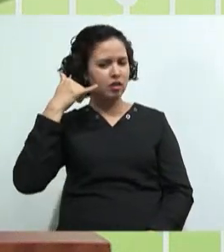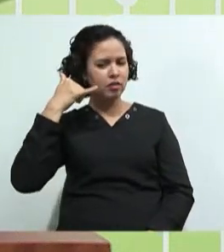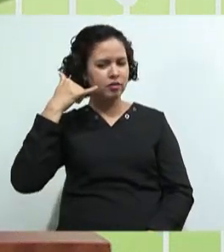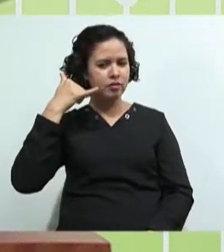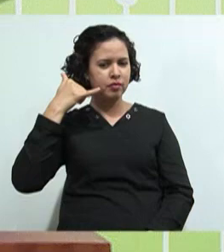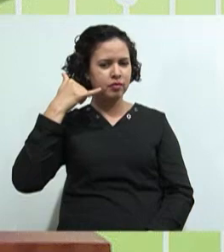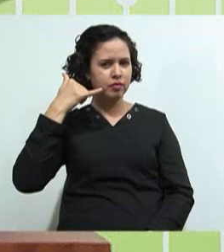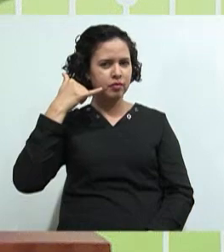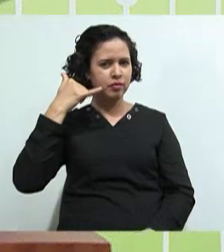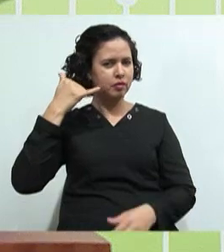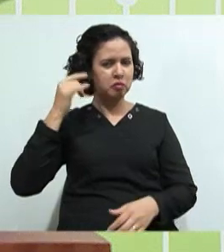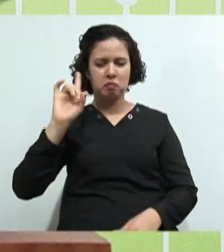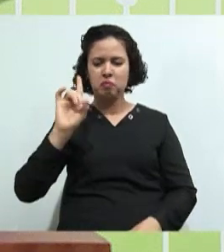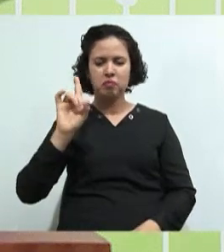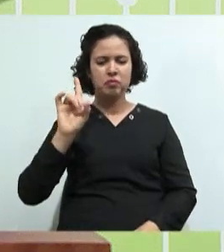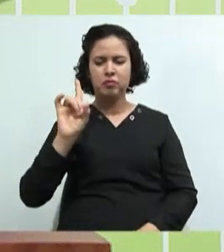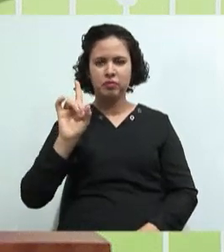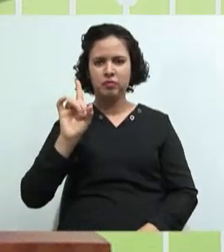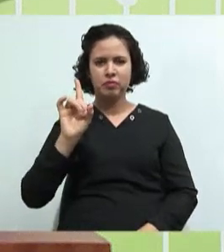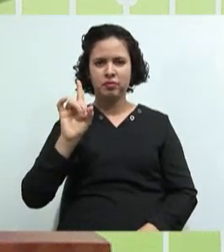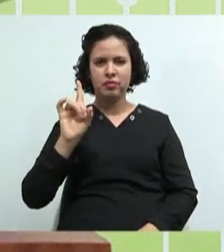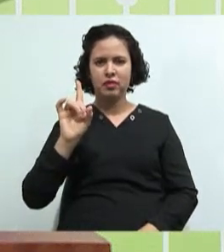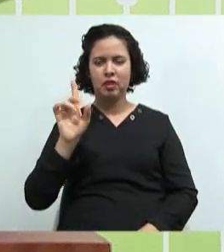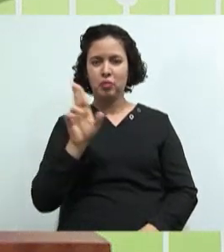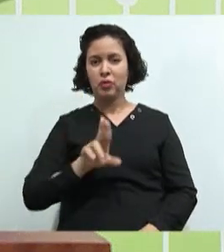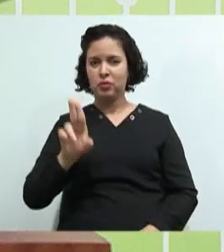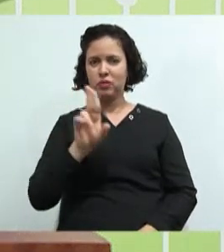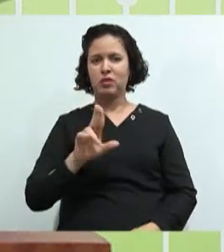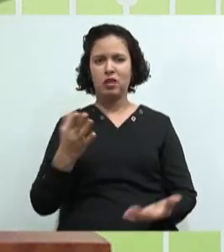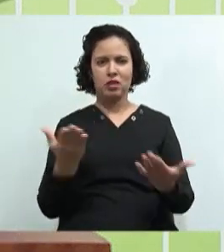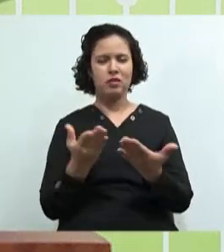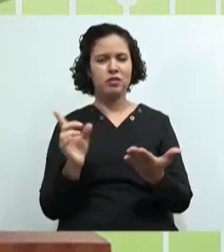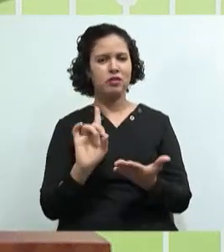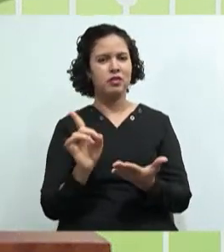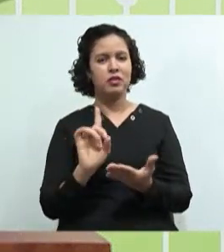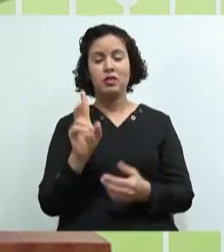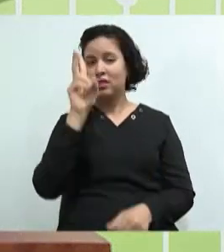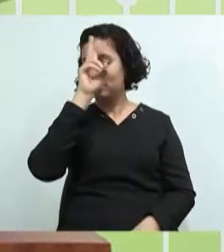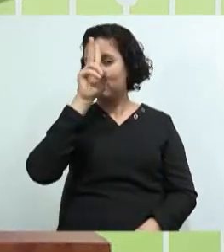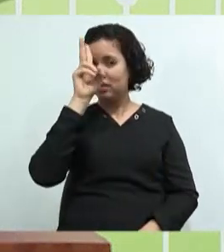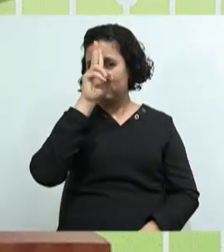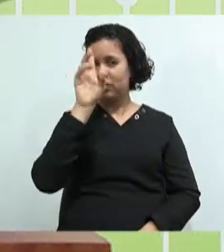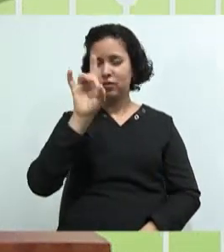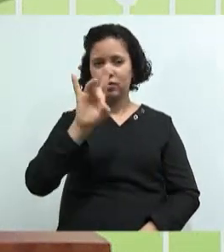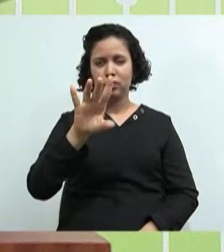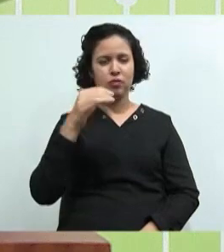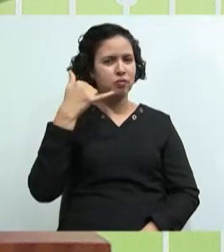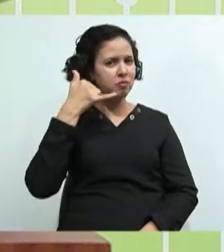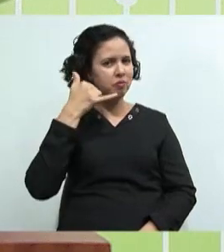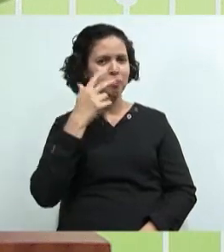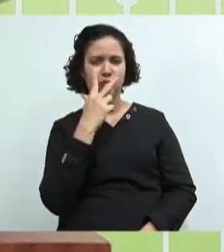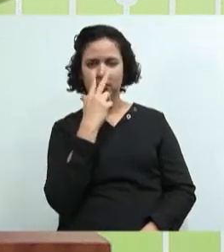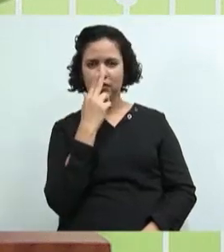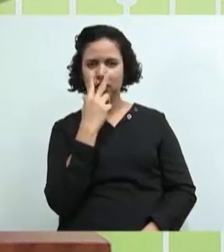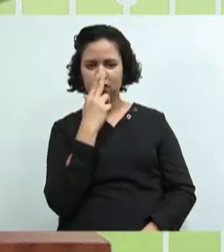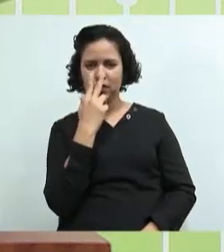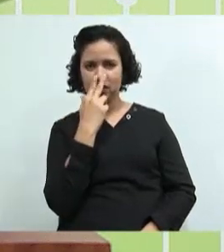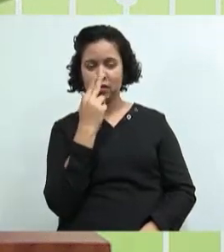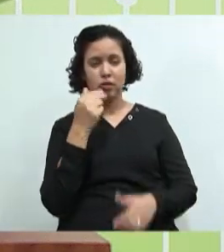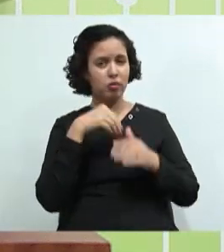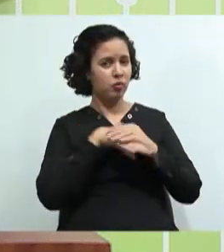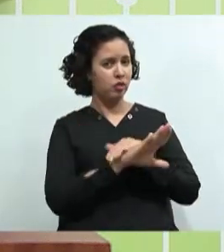bolso. Deixa ele guardado aí. Tá? Não é para você utilizar ele agora na sala de aula, não. Estou lembrando, mas é só para deixar ele guardadinho aí. Guarda o